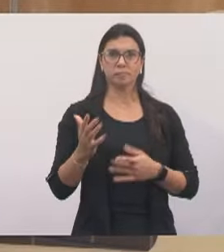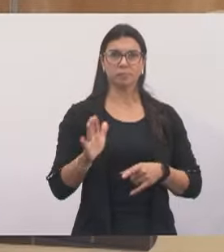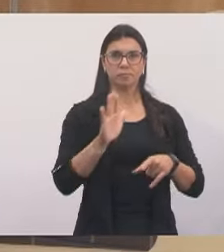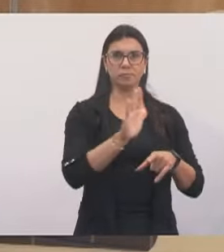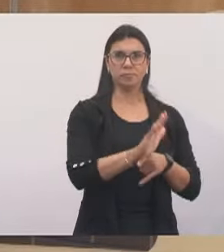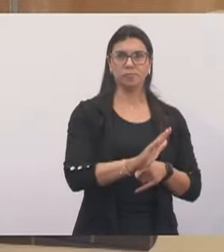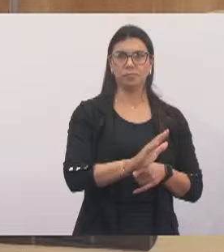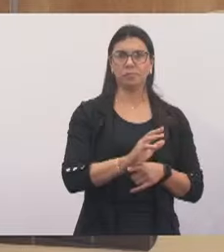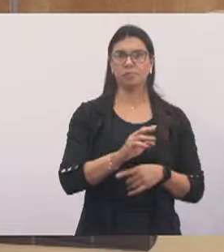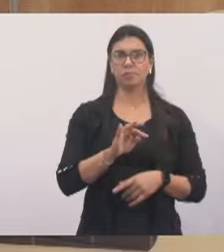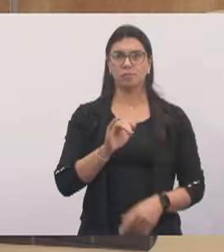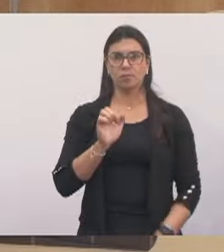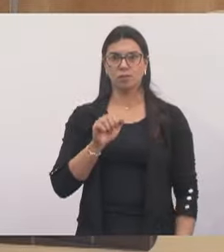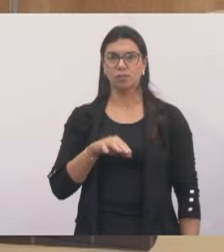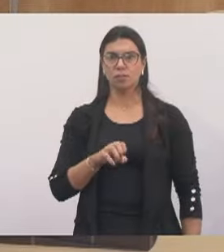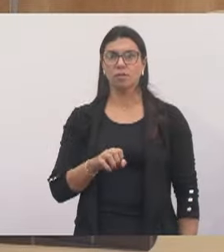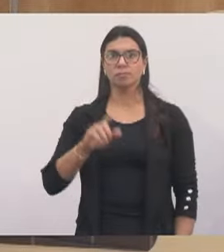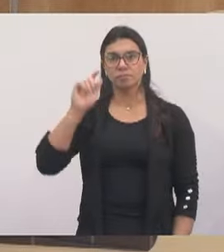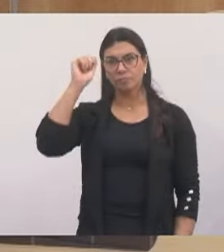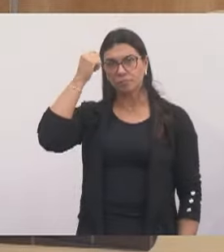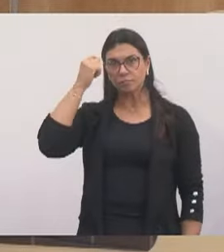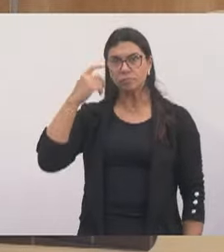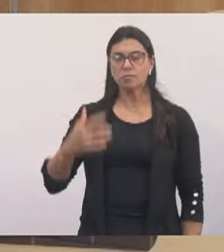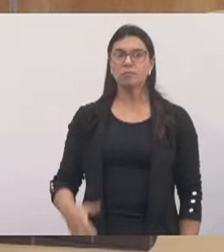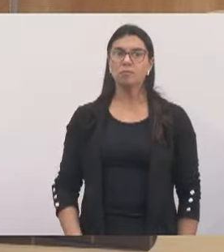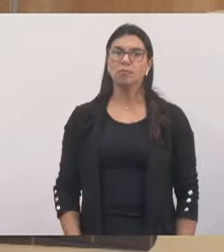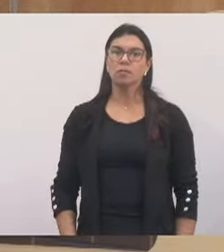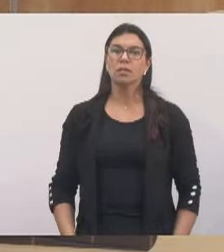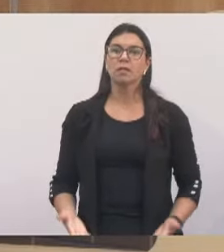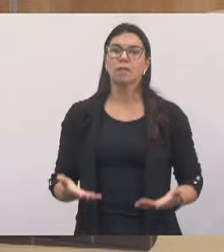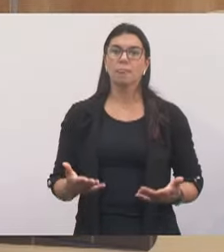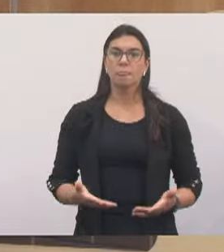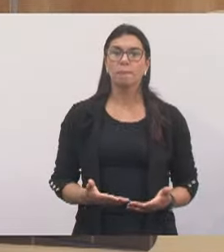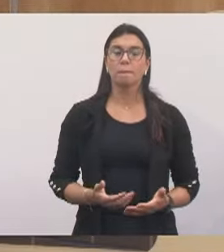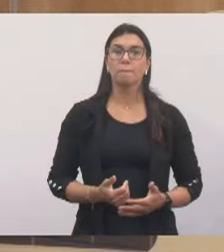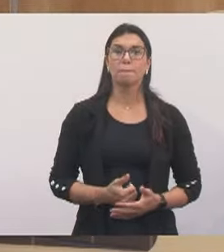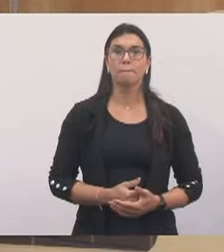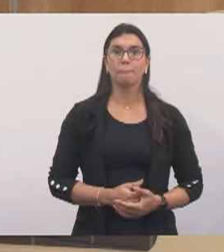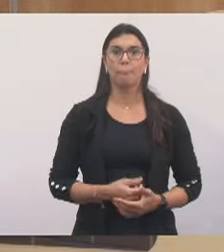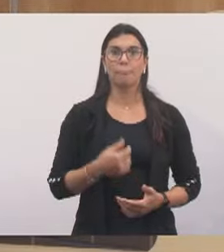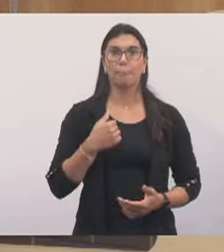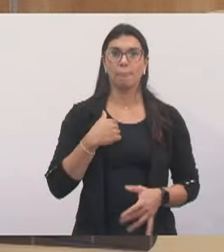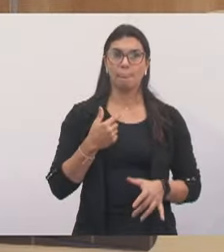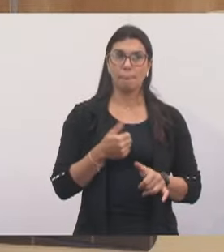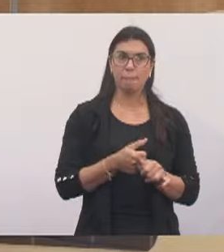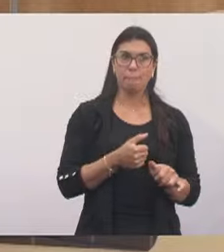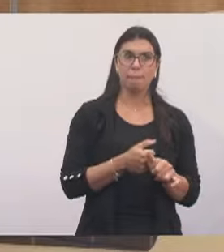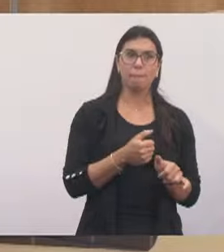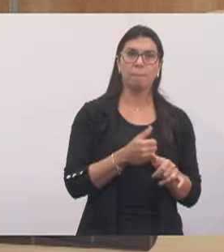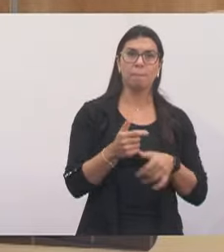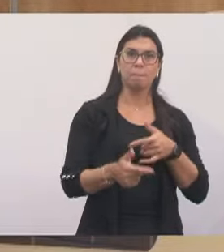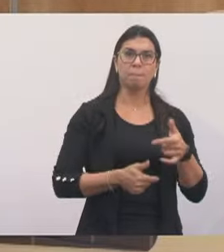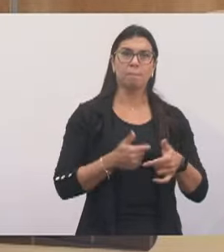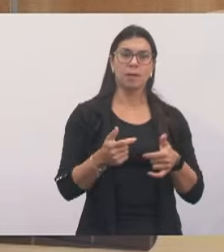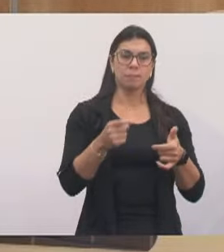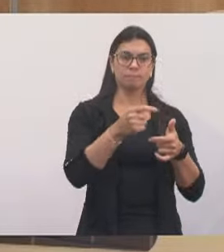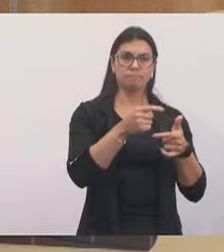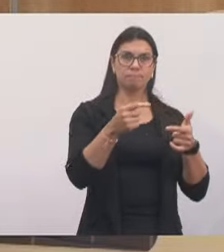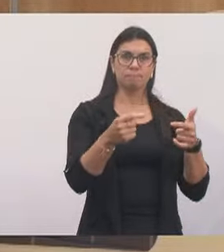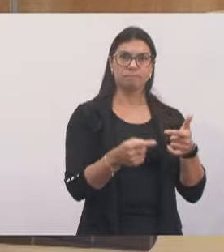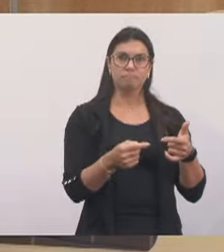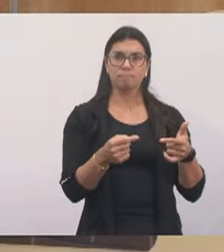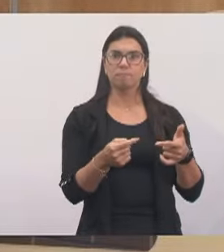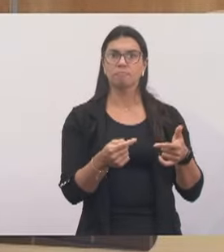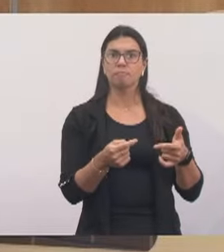Ponte Preta. Então, acho que fico muito feliz, mais feliz ainda, tá? Mas eu venho acompanhando o trabalho de vocês